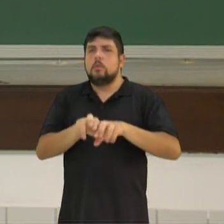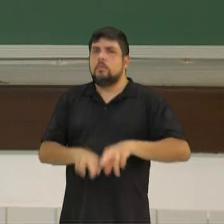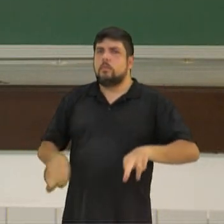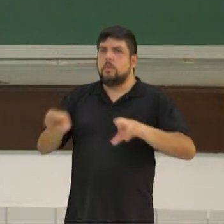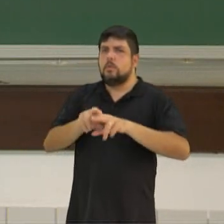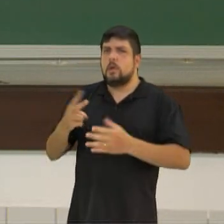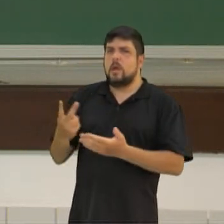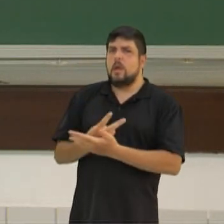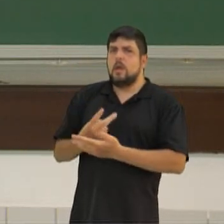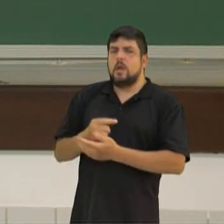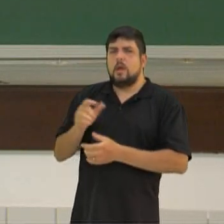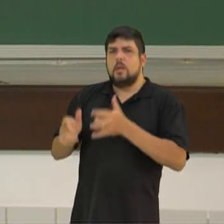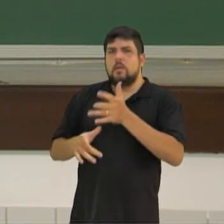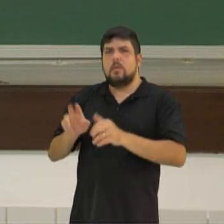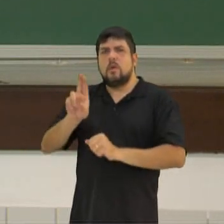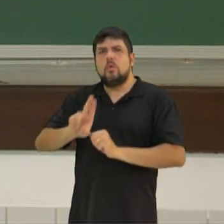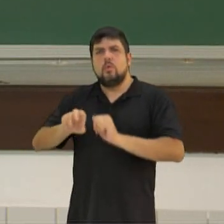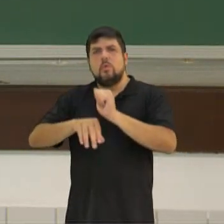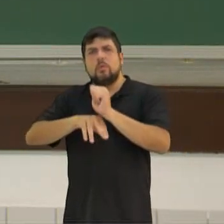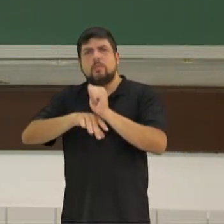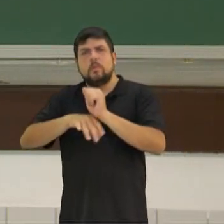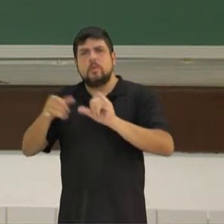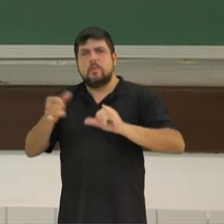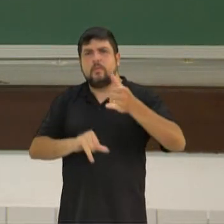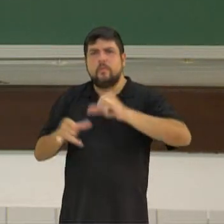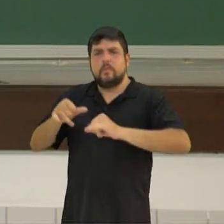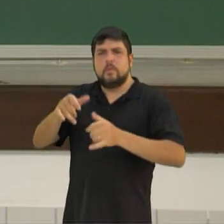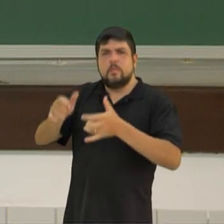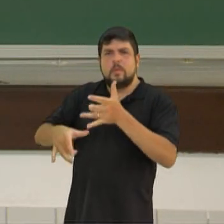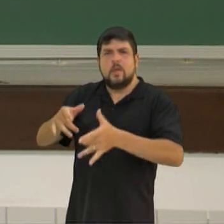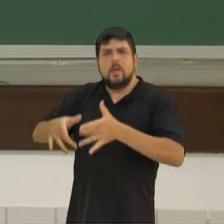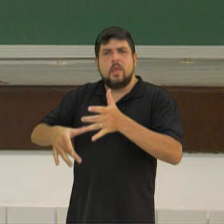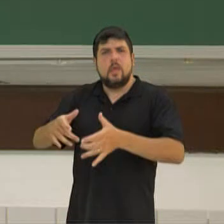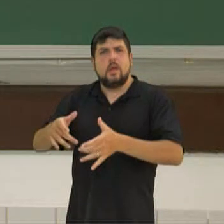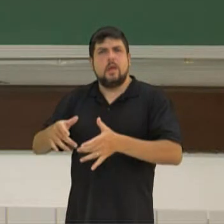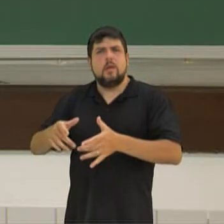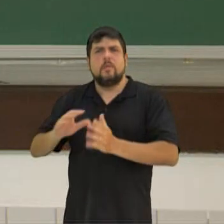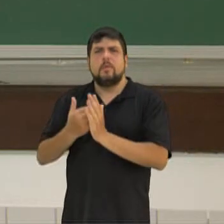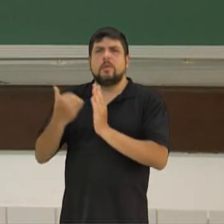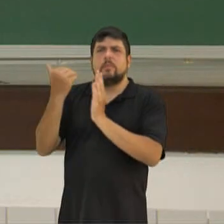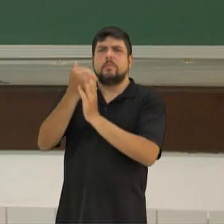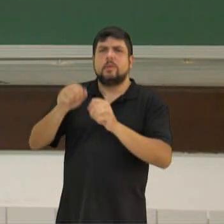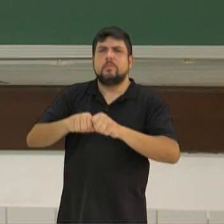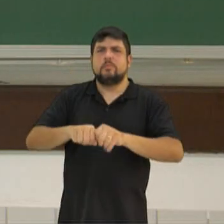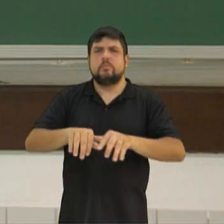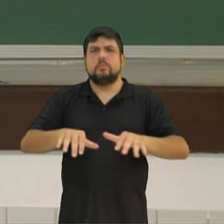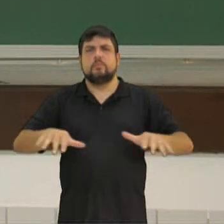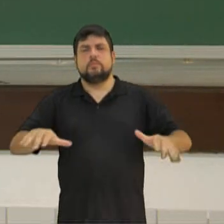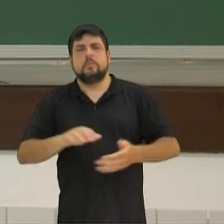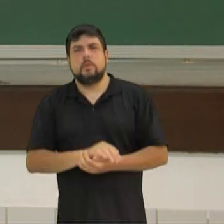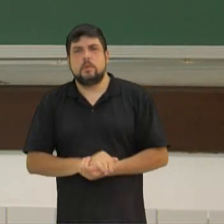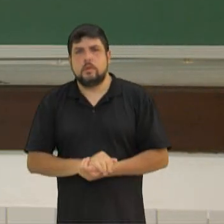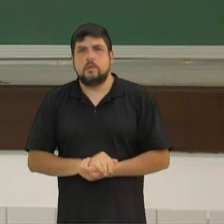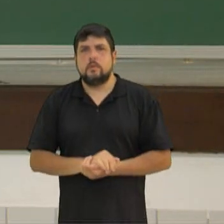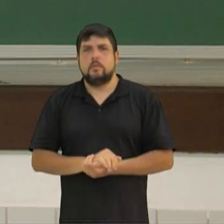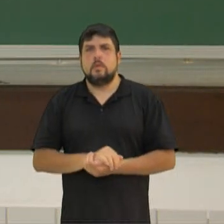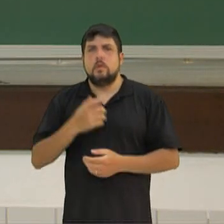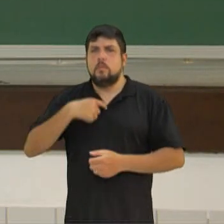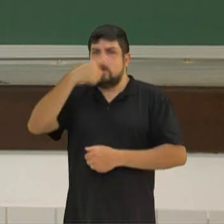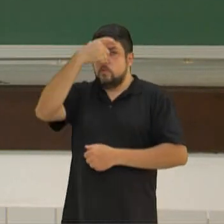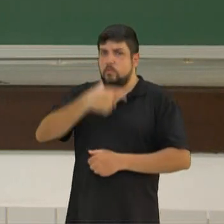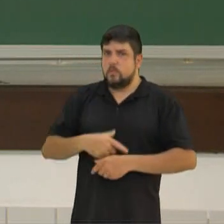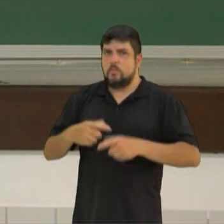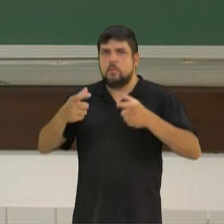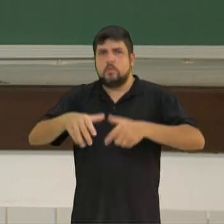inadequada que vai utilizar outros componentes químicos que podem trazer novas formas de contaminação, tanto ao ambiente quanto aos trabalhadores que